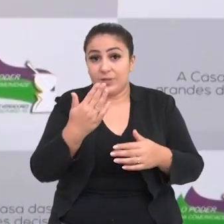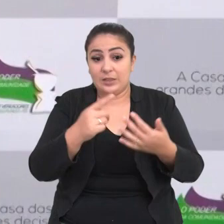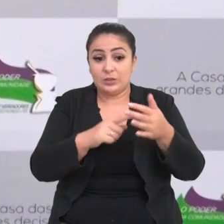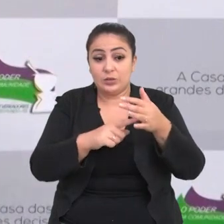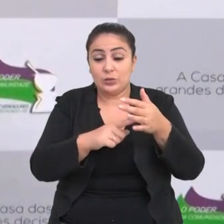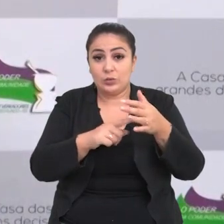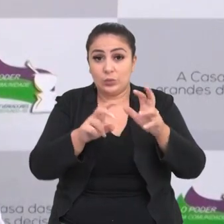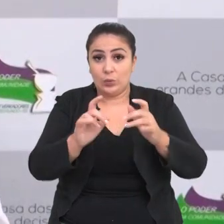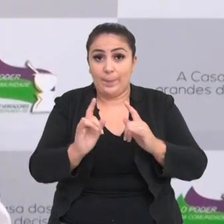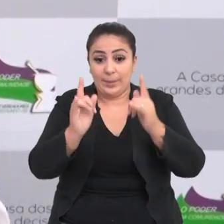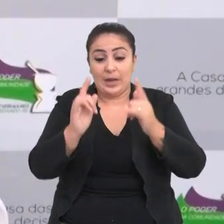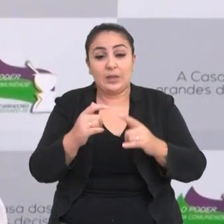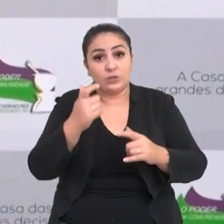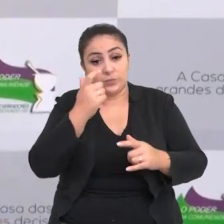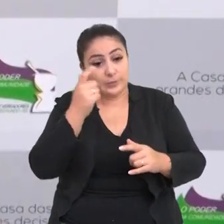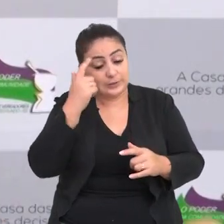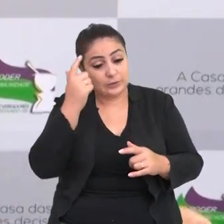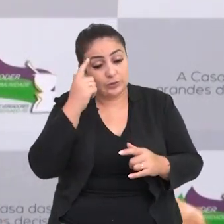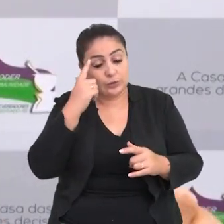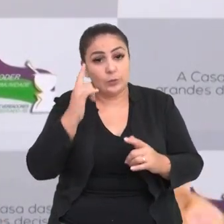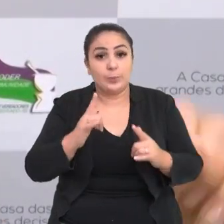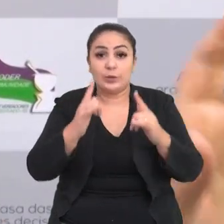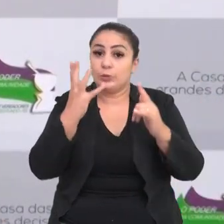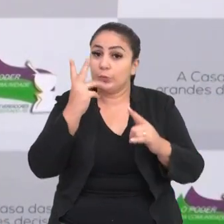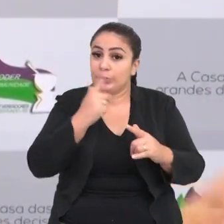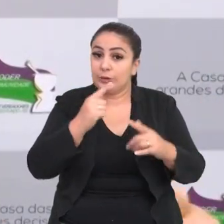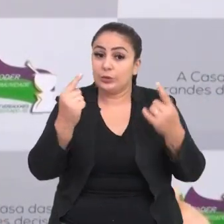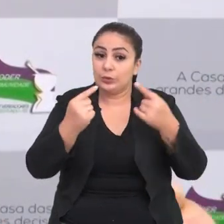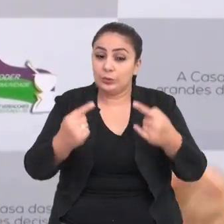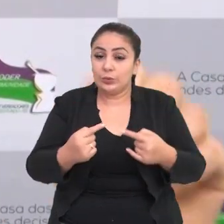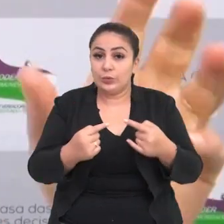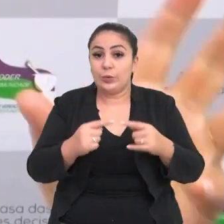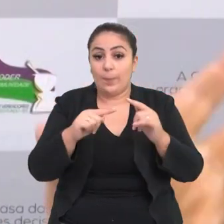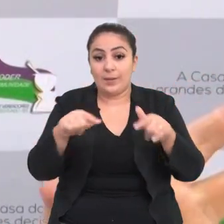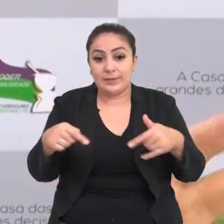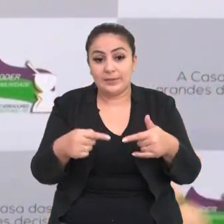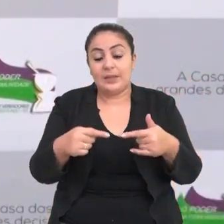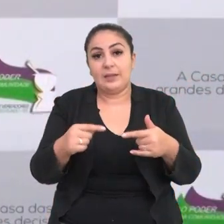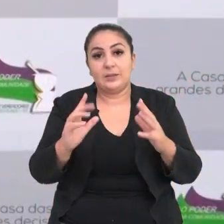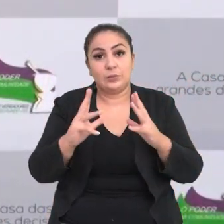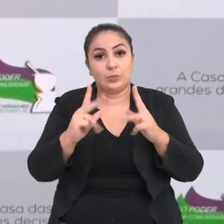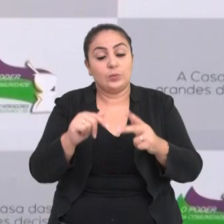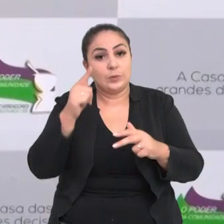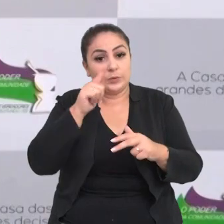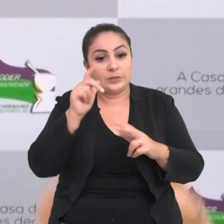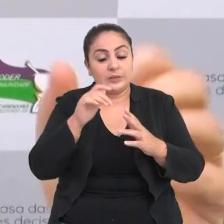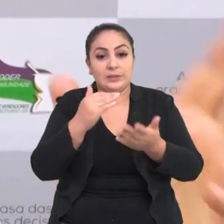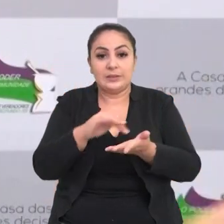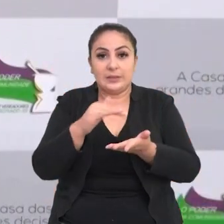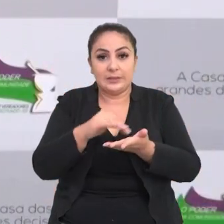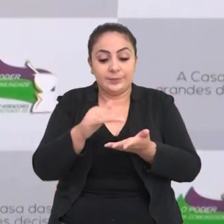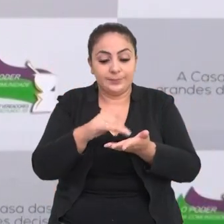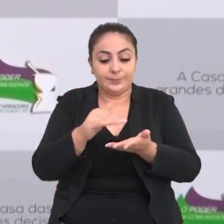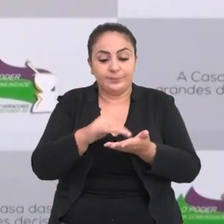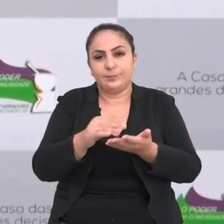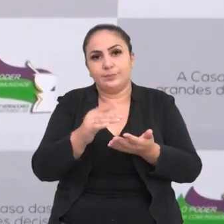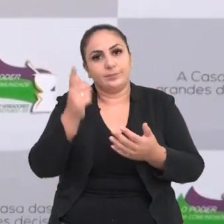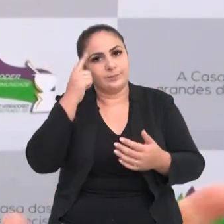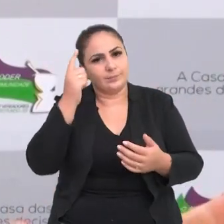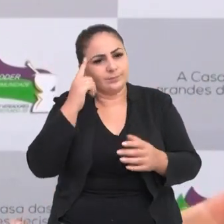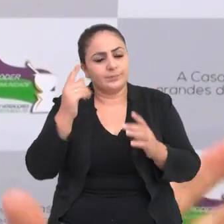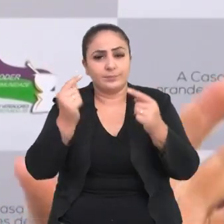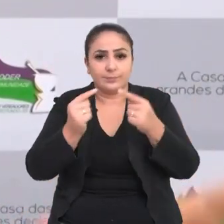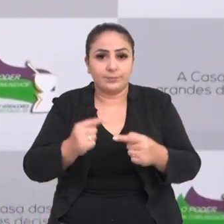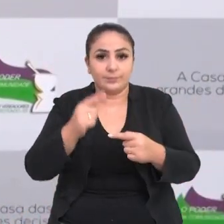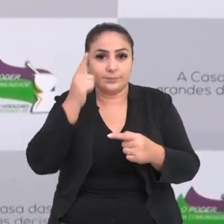já pensou um prédio bonito, com estrutura, com uma sala para a secretaria, com um